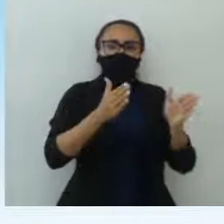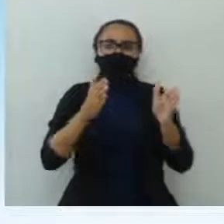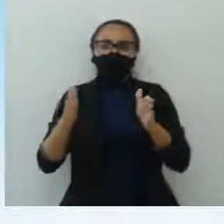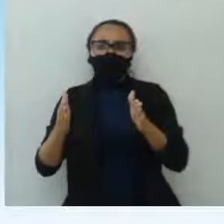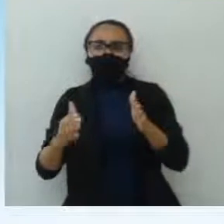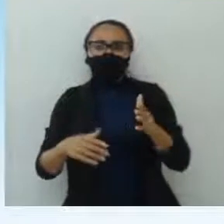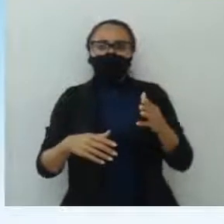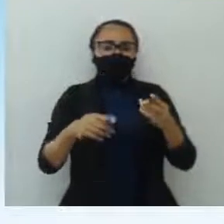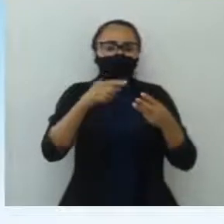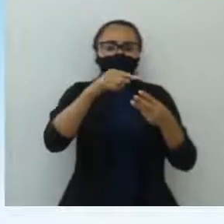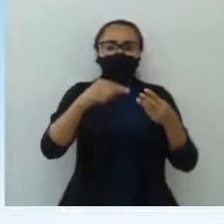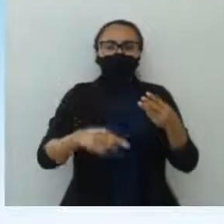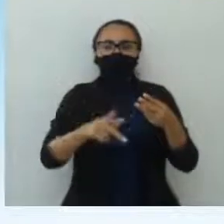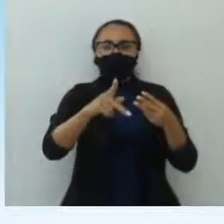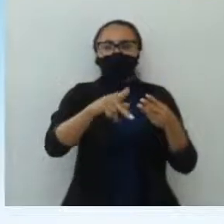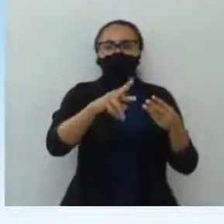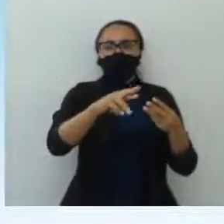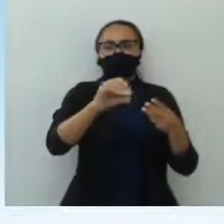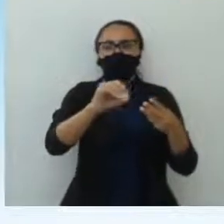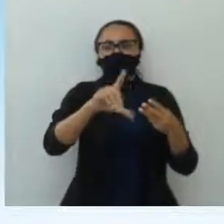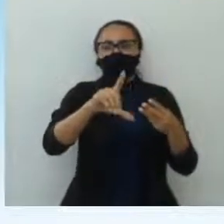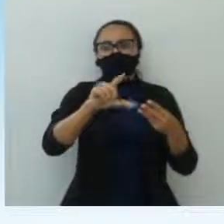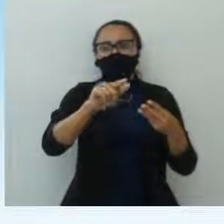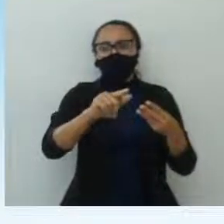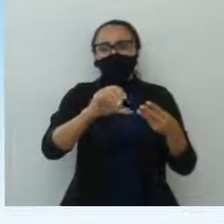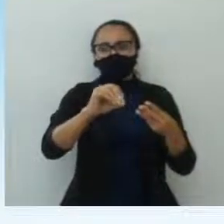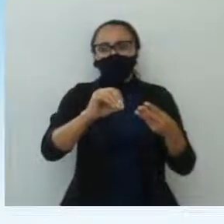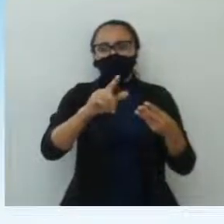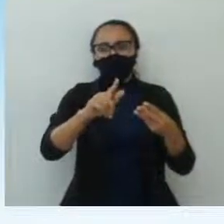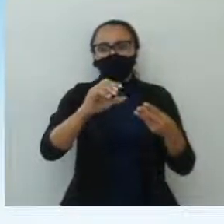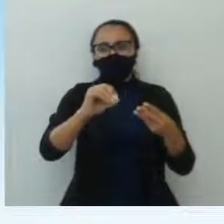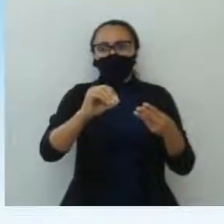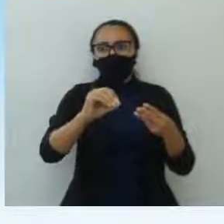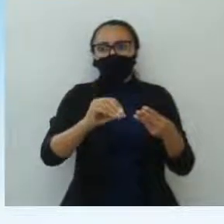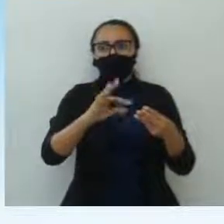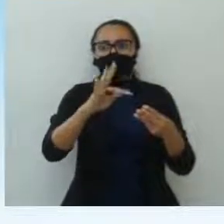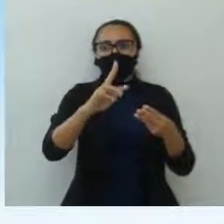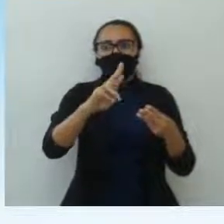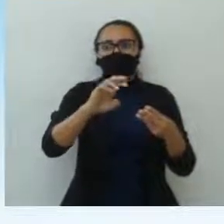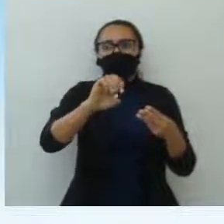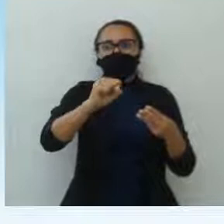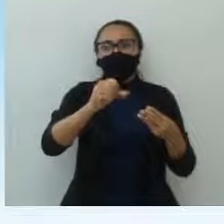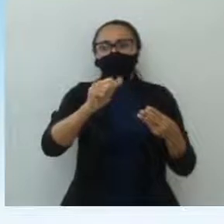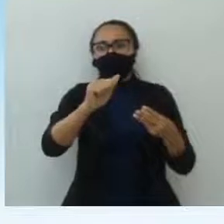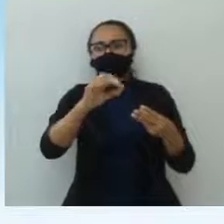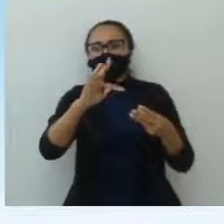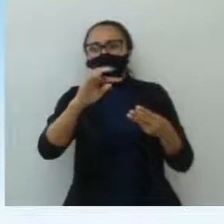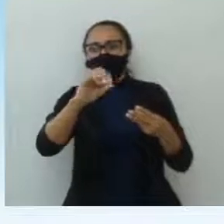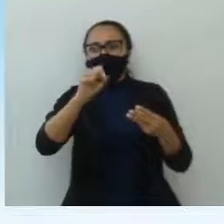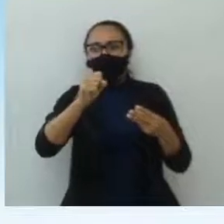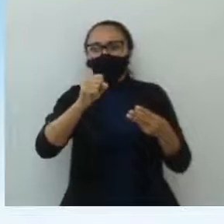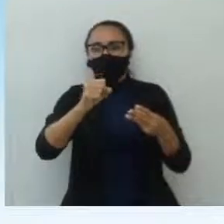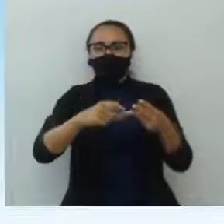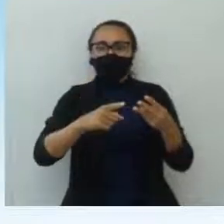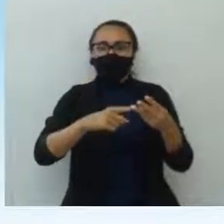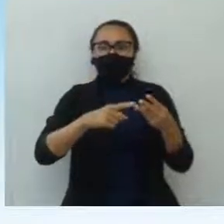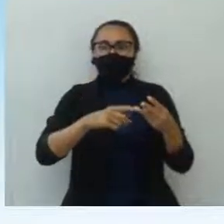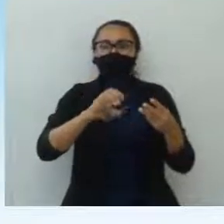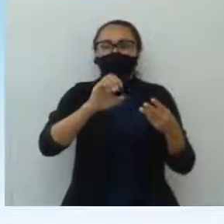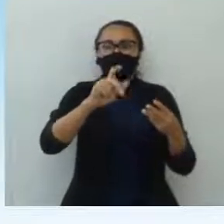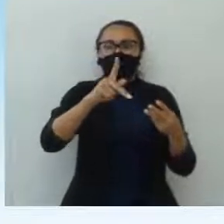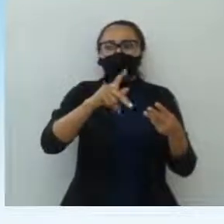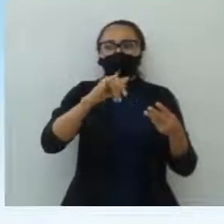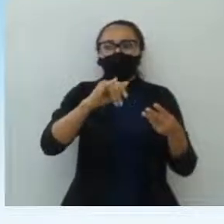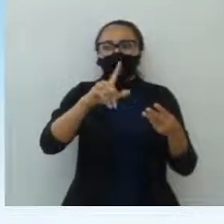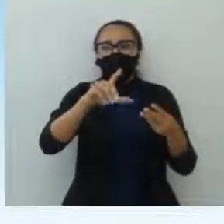prólogo, 3 atos e epílogo. Prólogo é aquela parte inicial onde se conta a narrativa, os 3 atos é geralmente lá